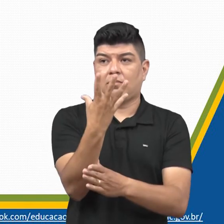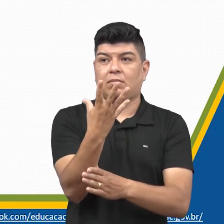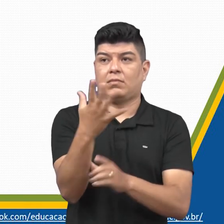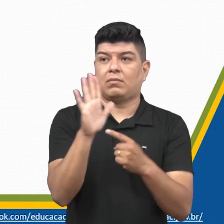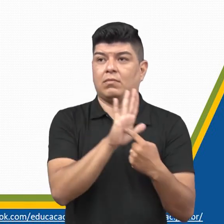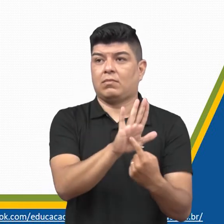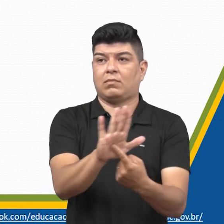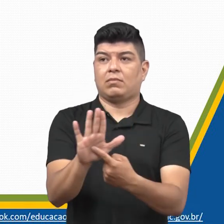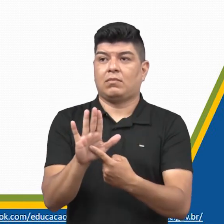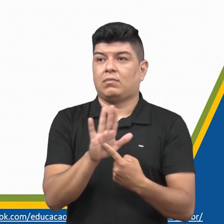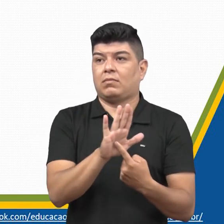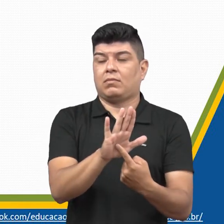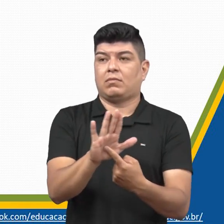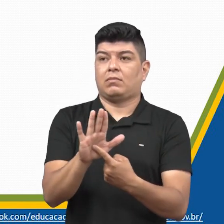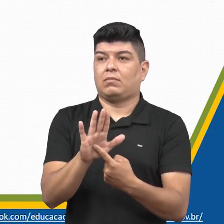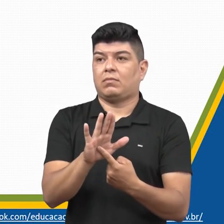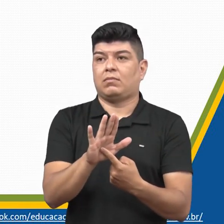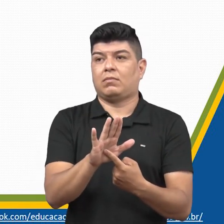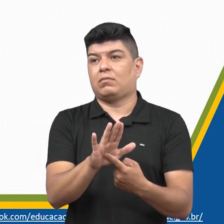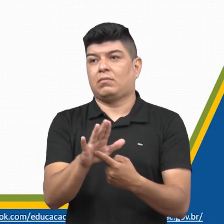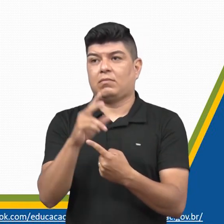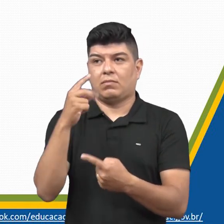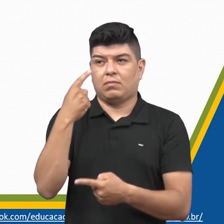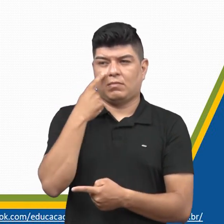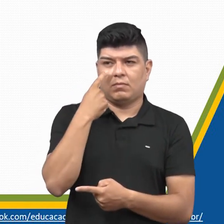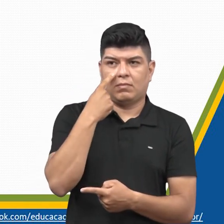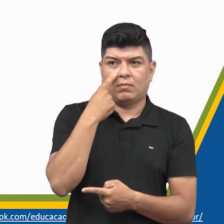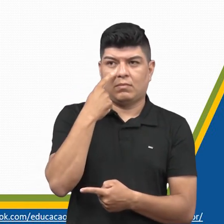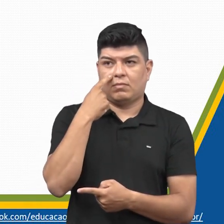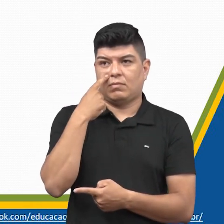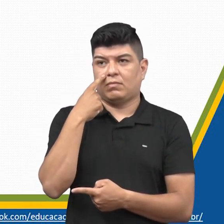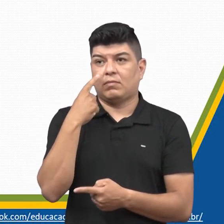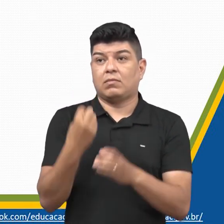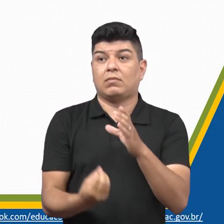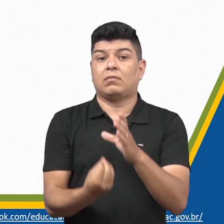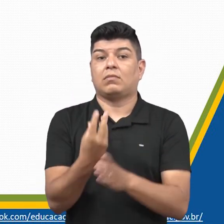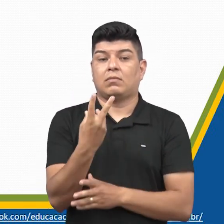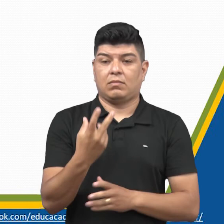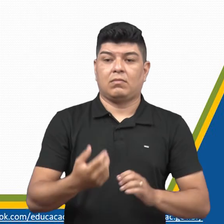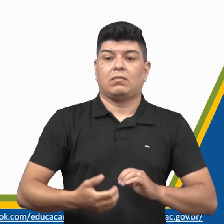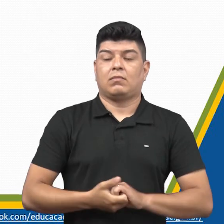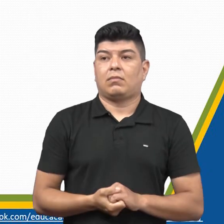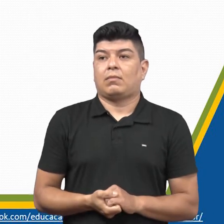mostram a um exame mais atento ser derivadas dela.